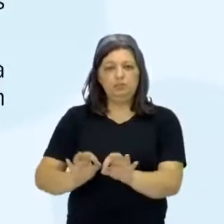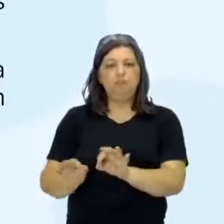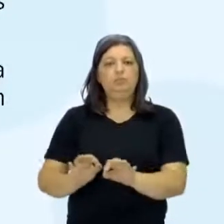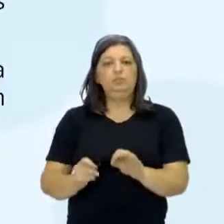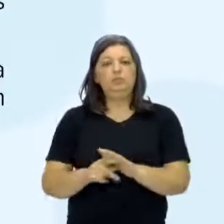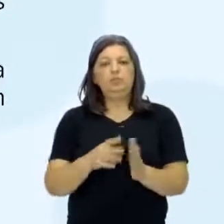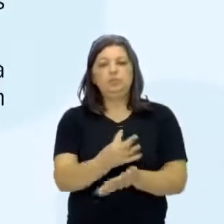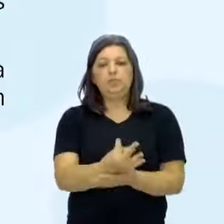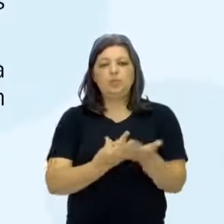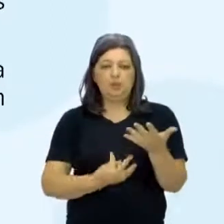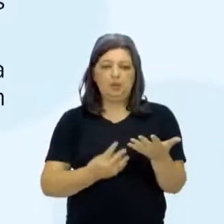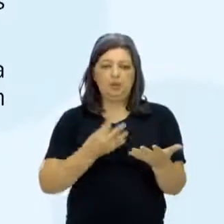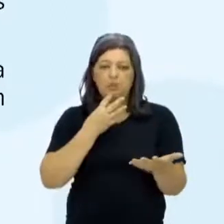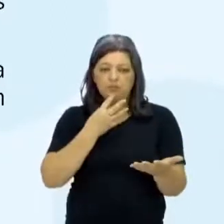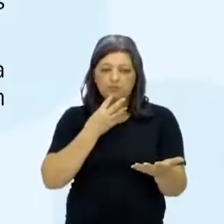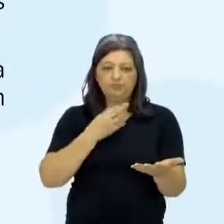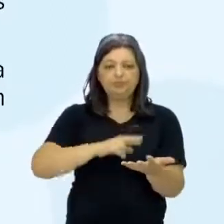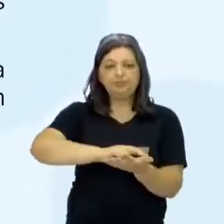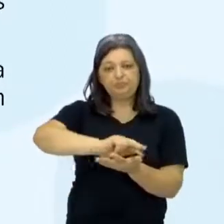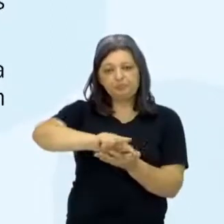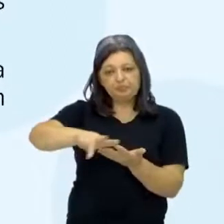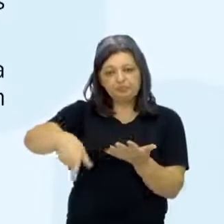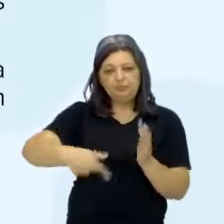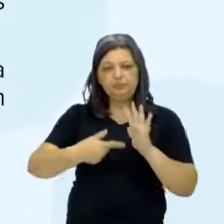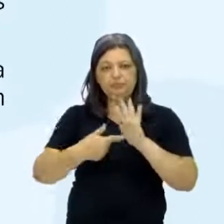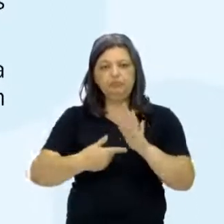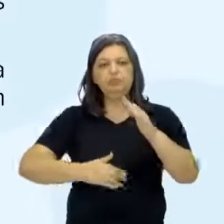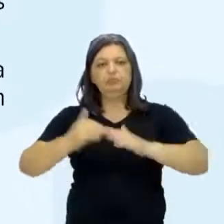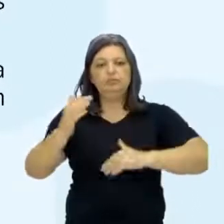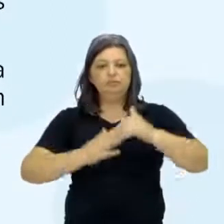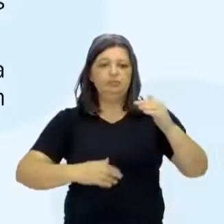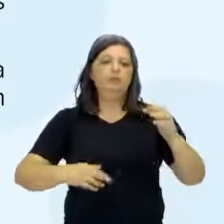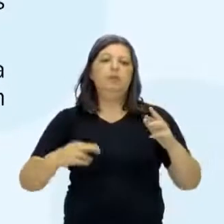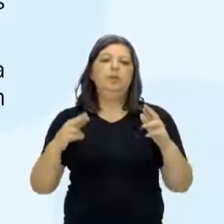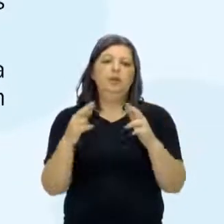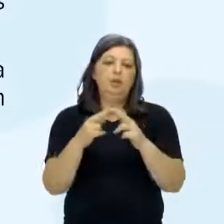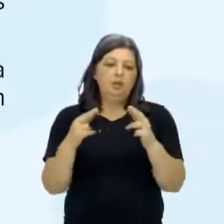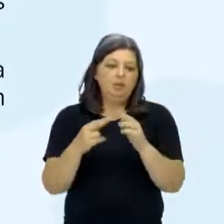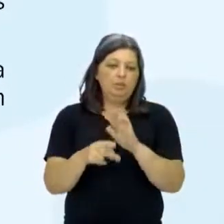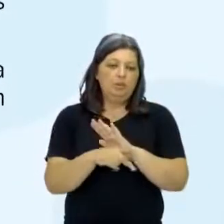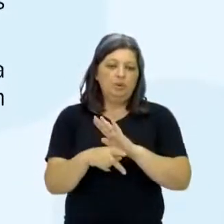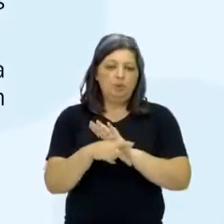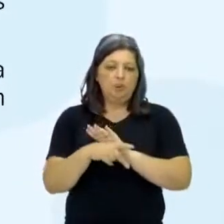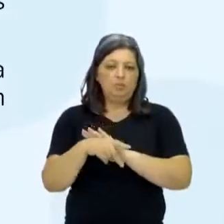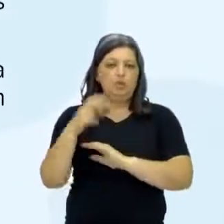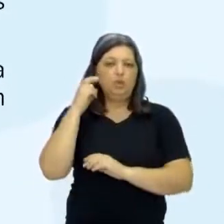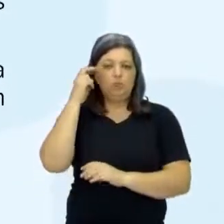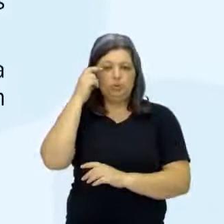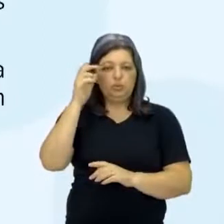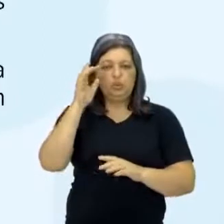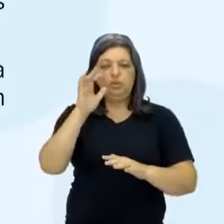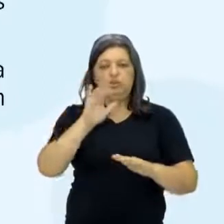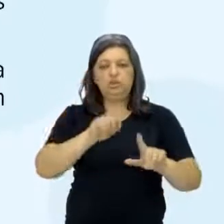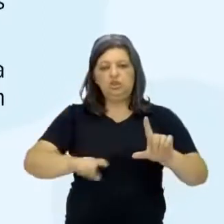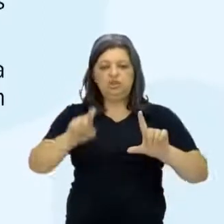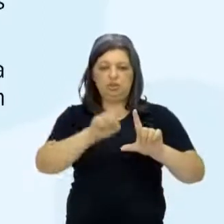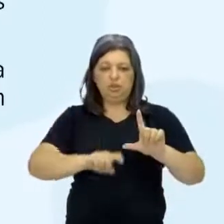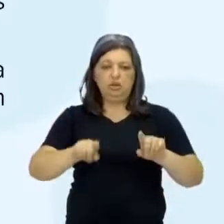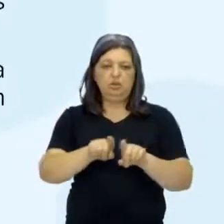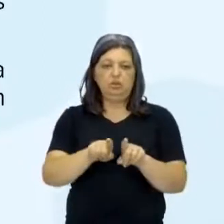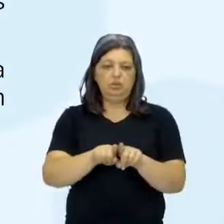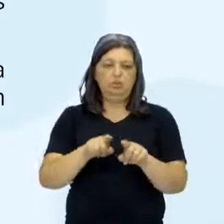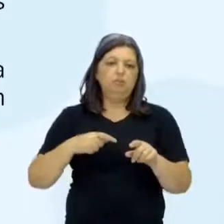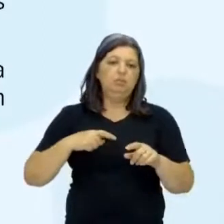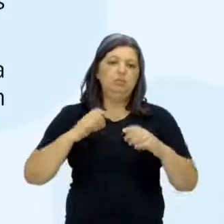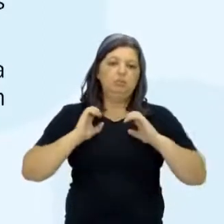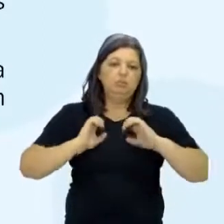produção textual, conhecemos diferentes manifestações de práticas relacionadas à cultura digital, identificamos comportamentos éticos ou não